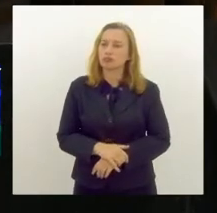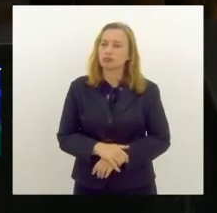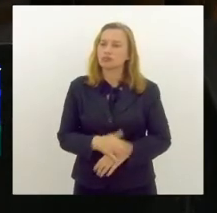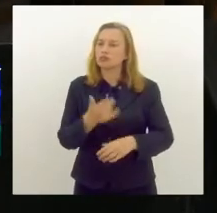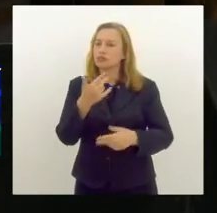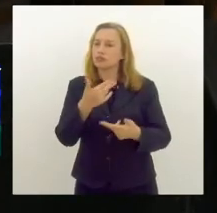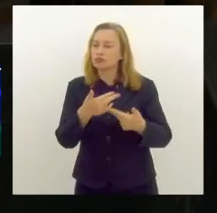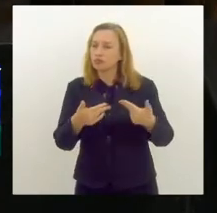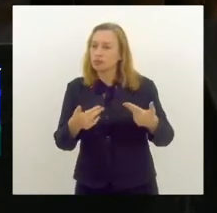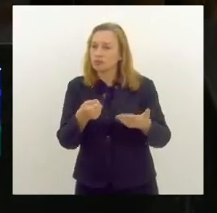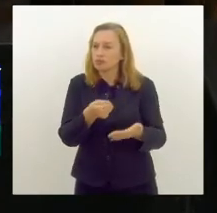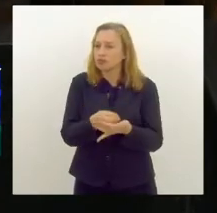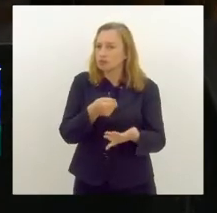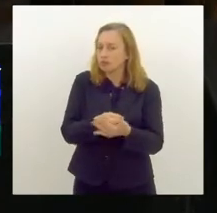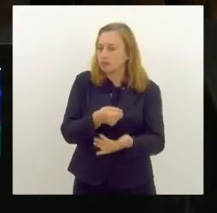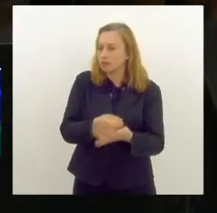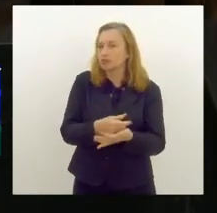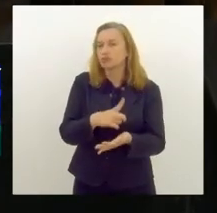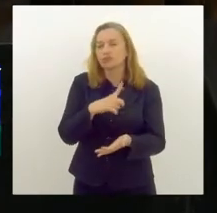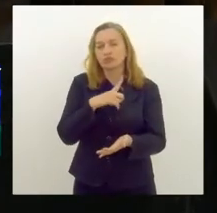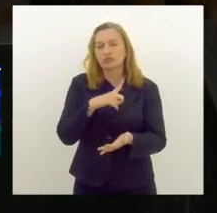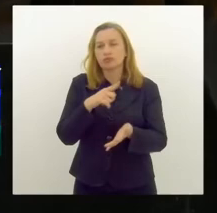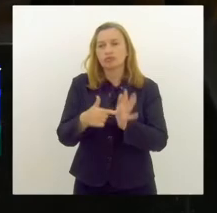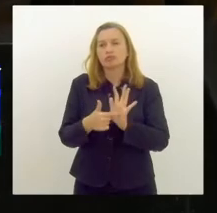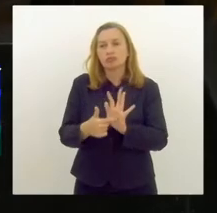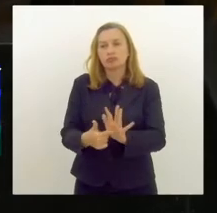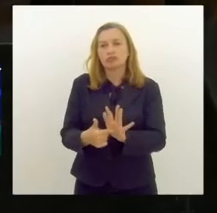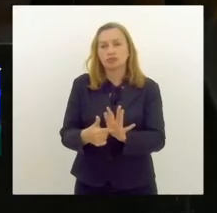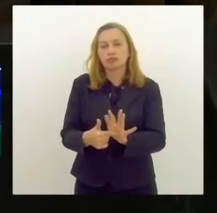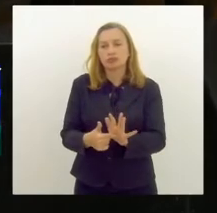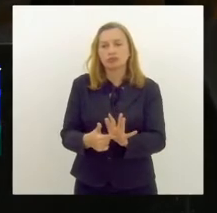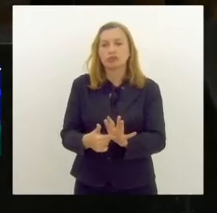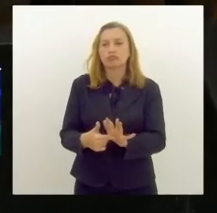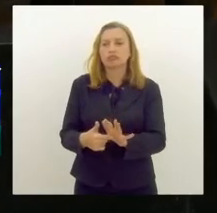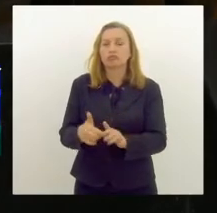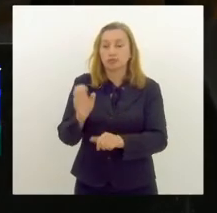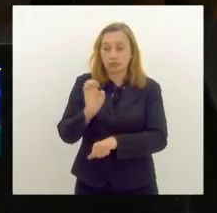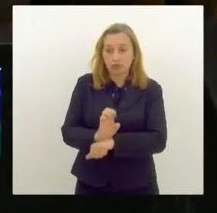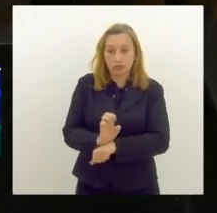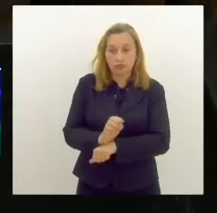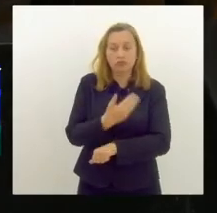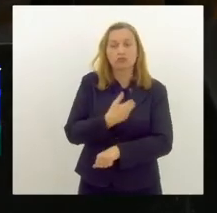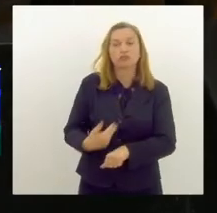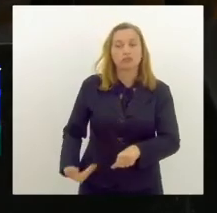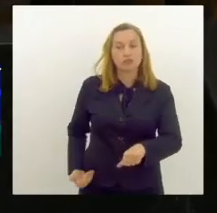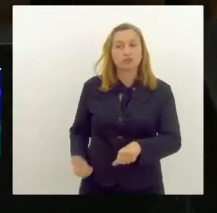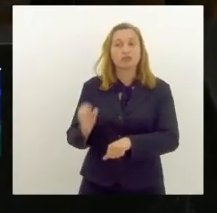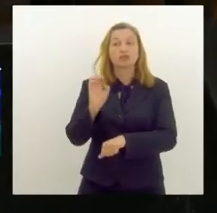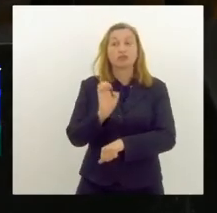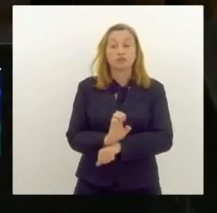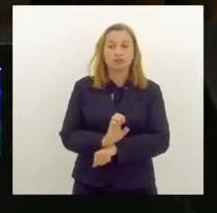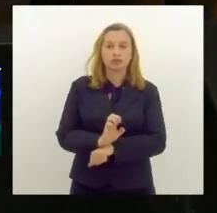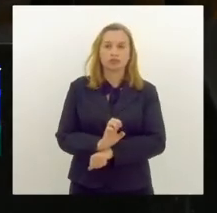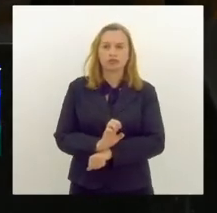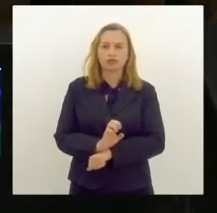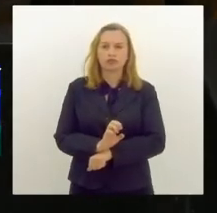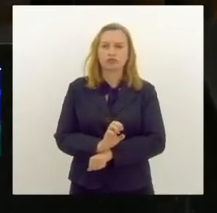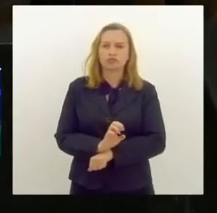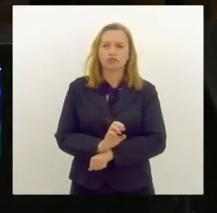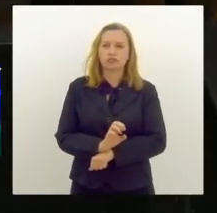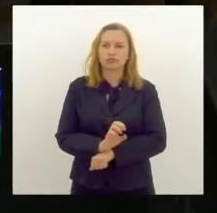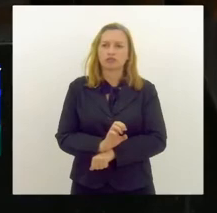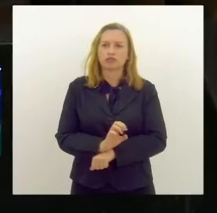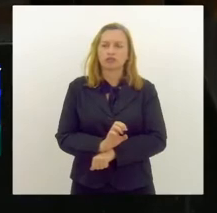de obrigatoriedade apontando para esse Estado, para o governo do Estado, que está loteando